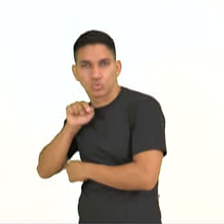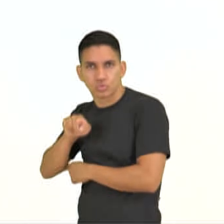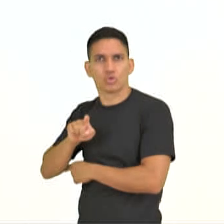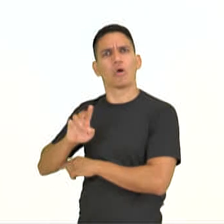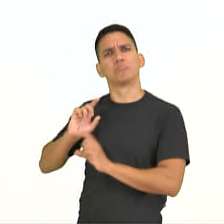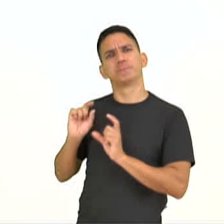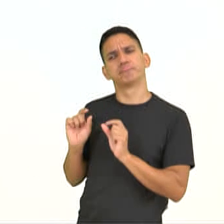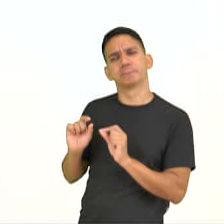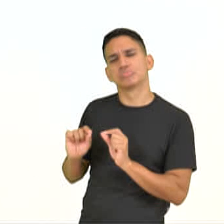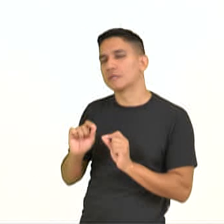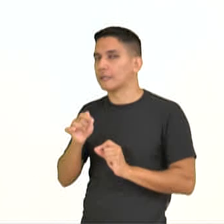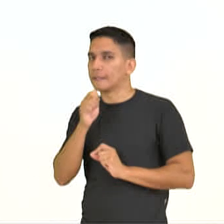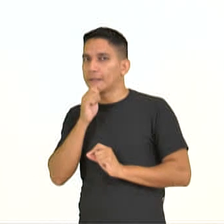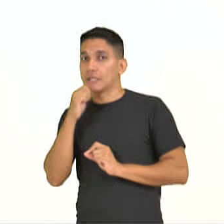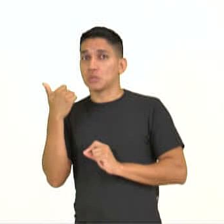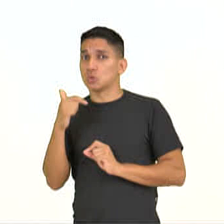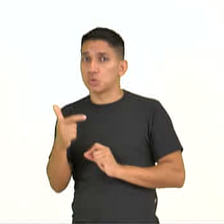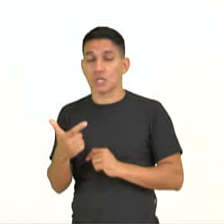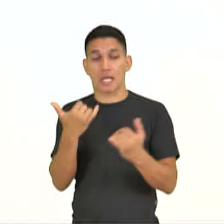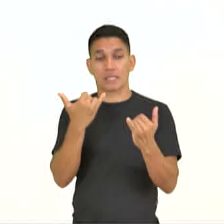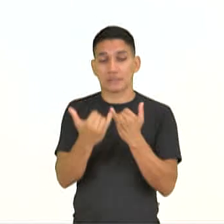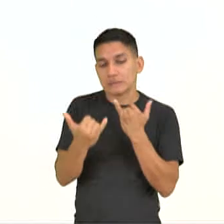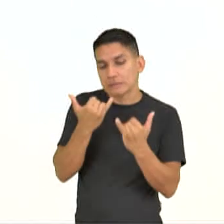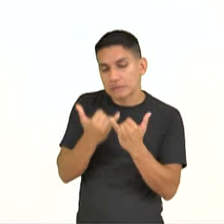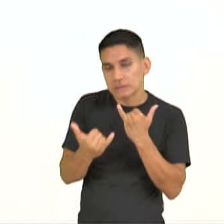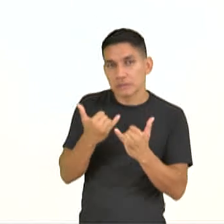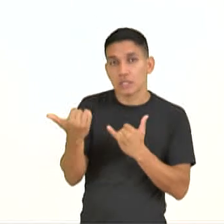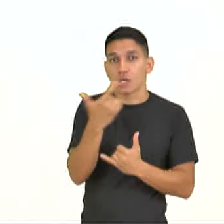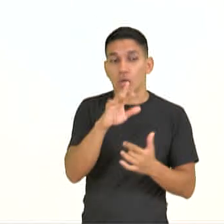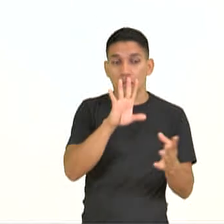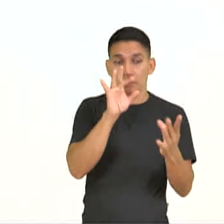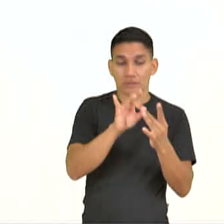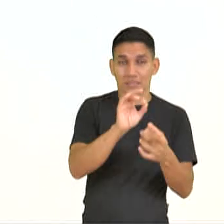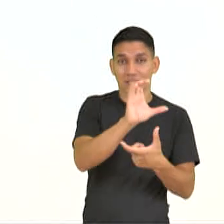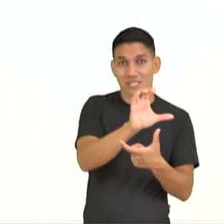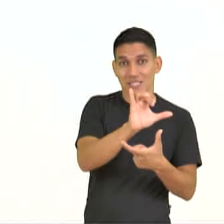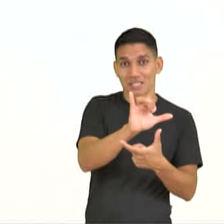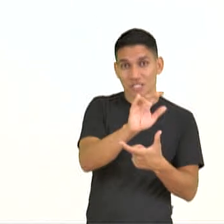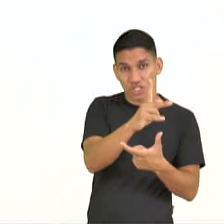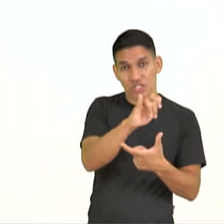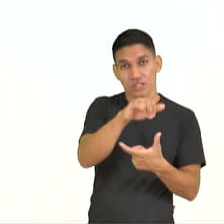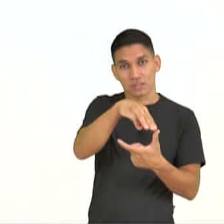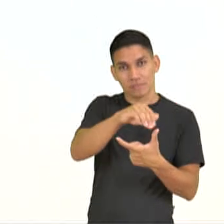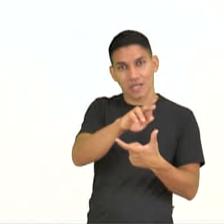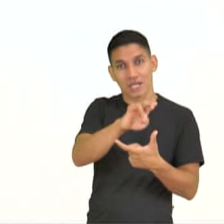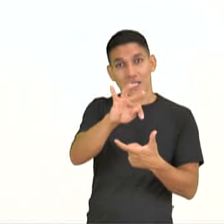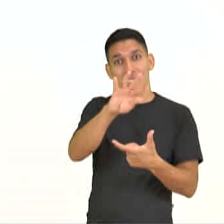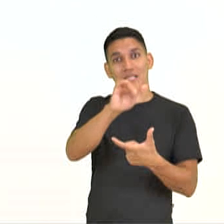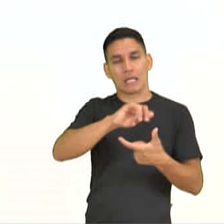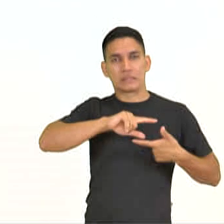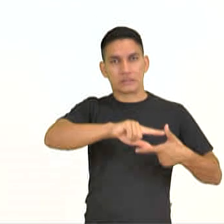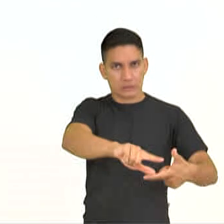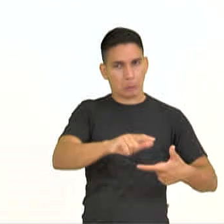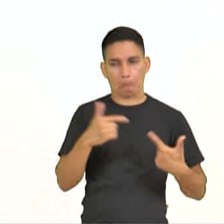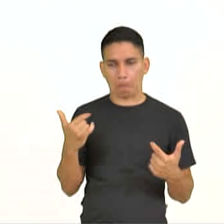não apresenta nenhuma semelhança com a chimarrita tradicional.